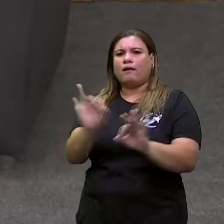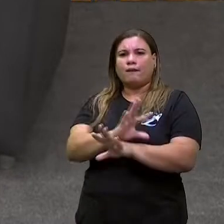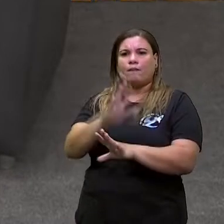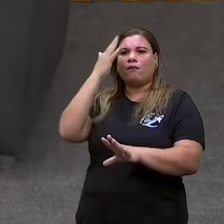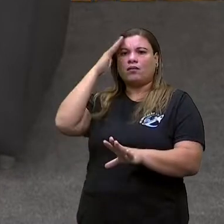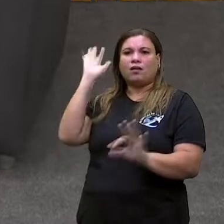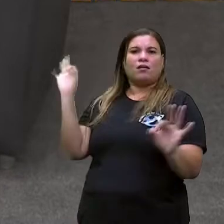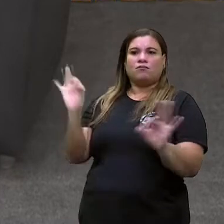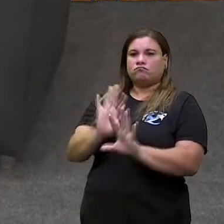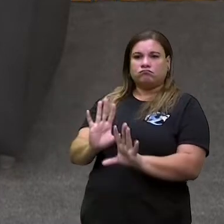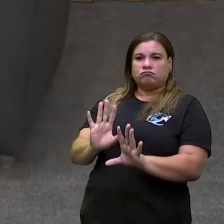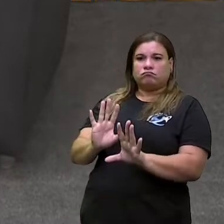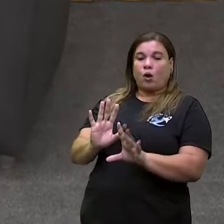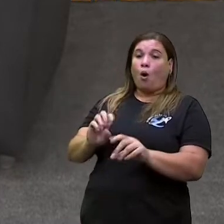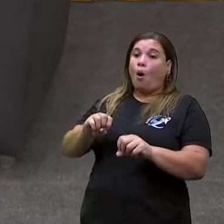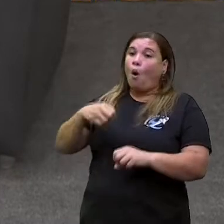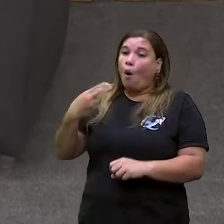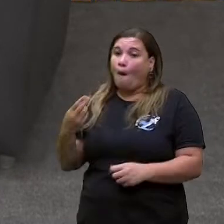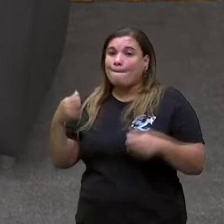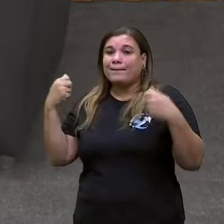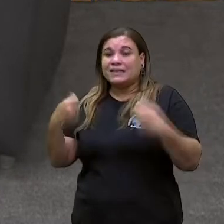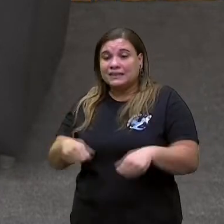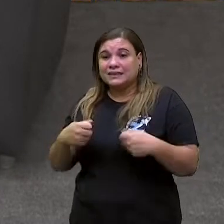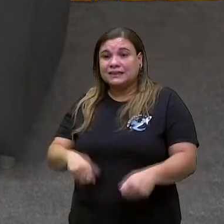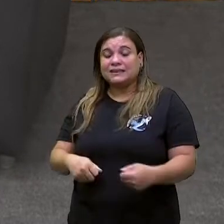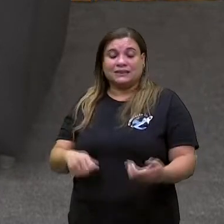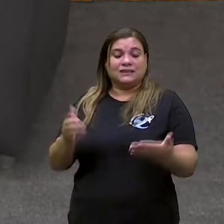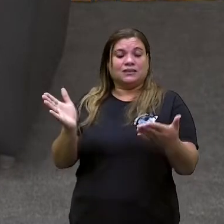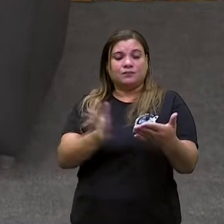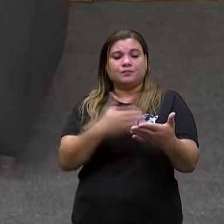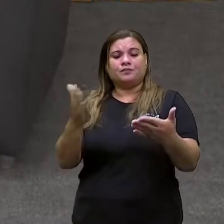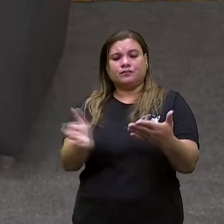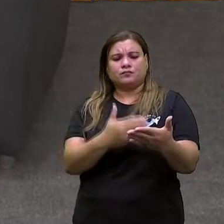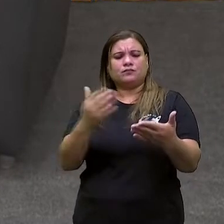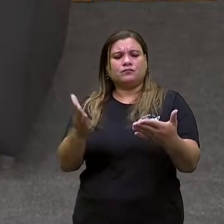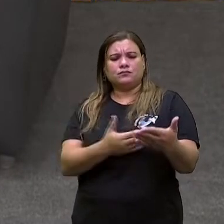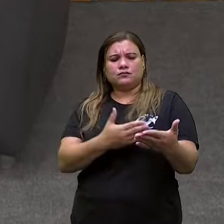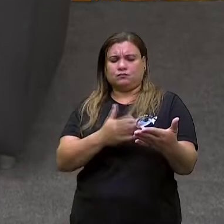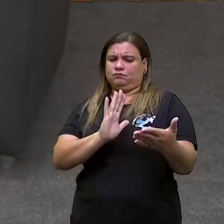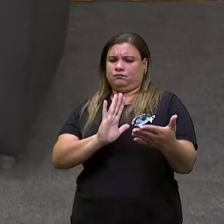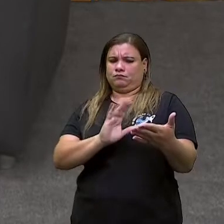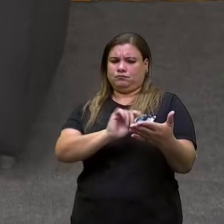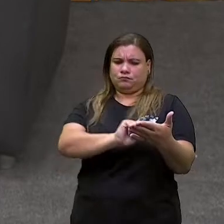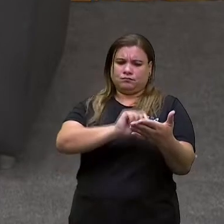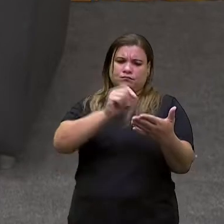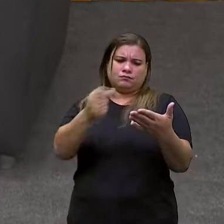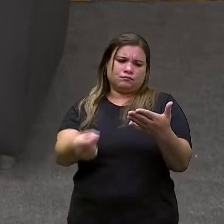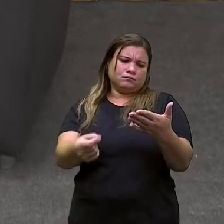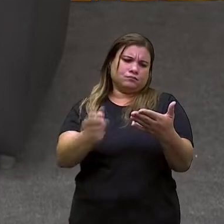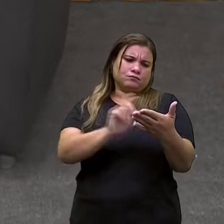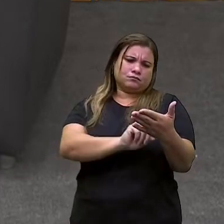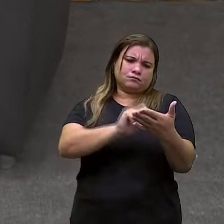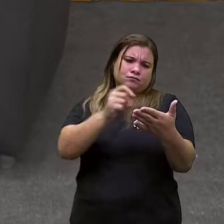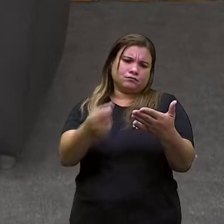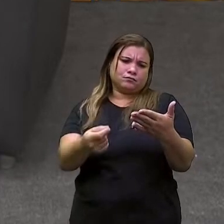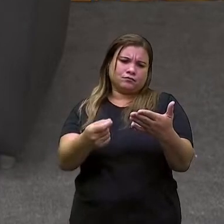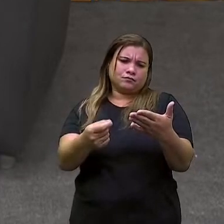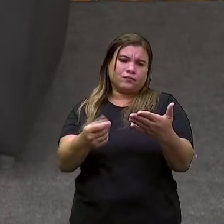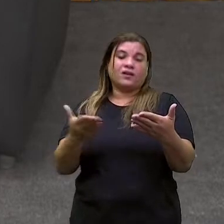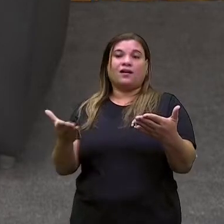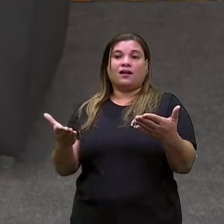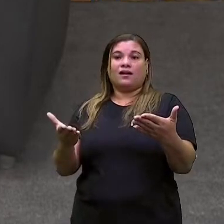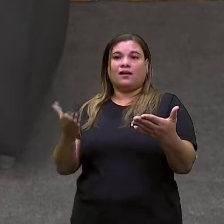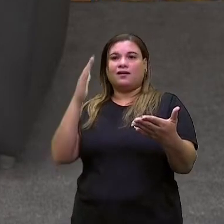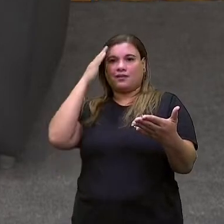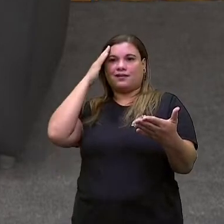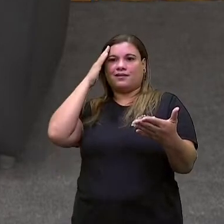emotiva, a leitura, como eu disse, silenciosa, a leitura com o intuito de estudar, onde você lê e